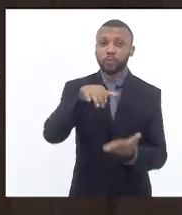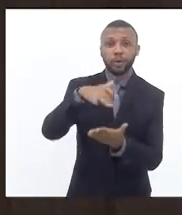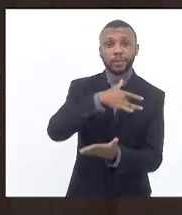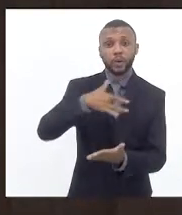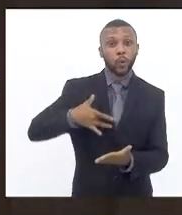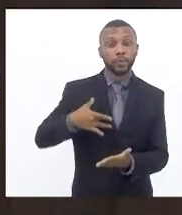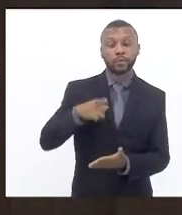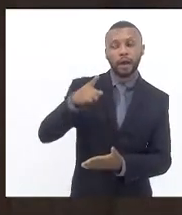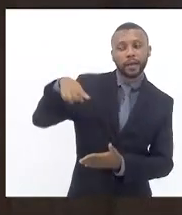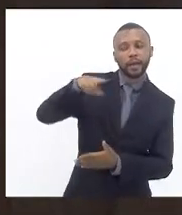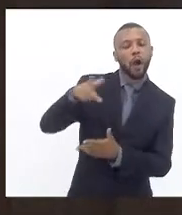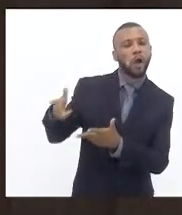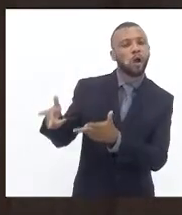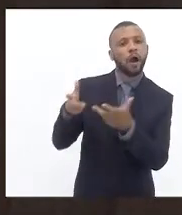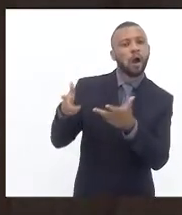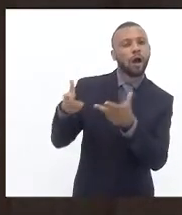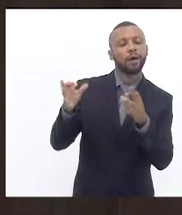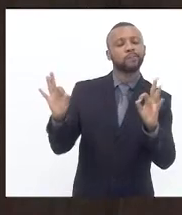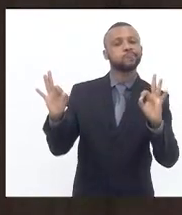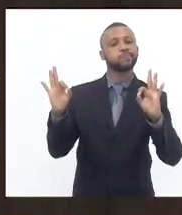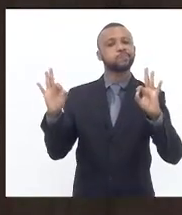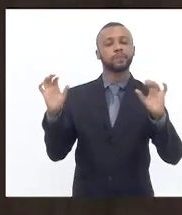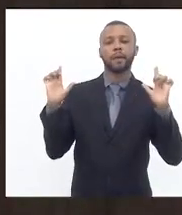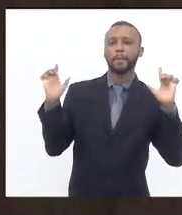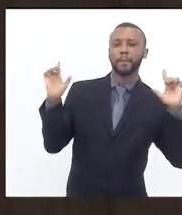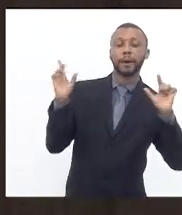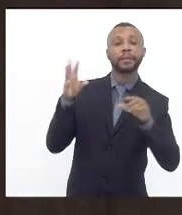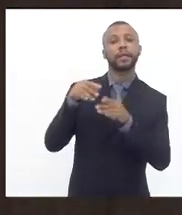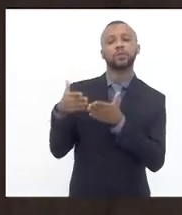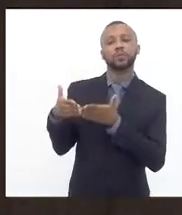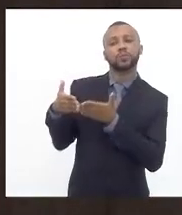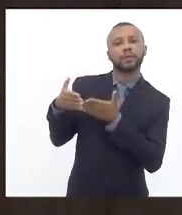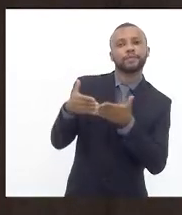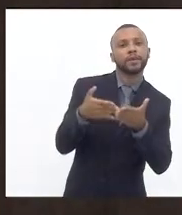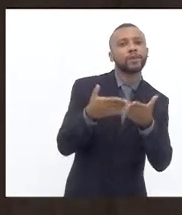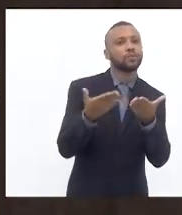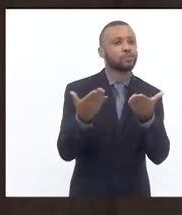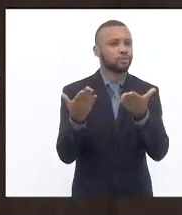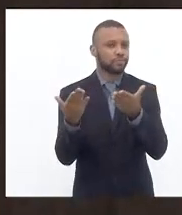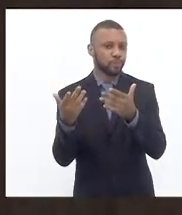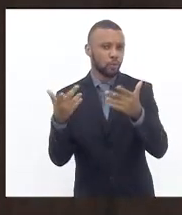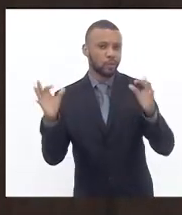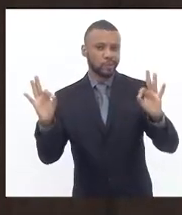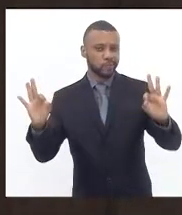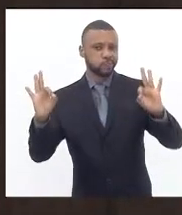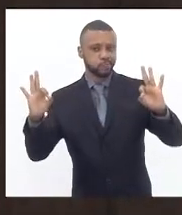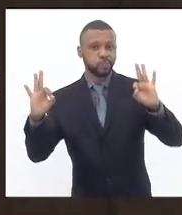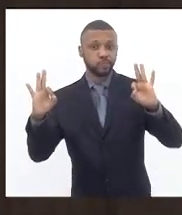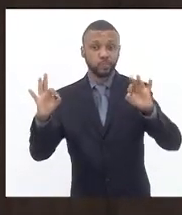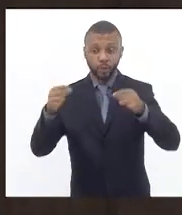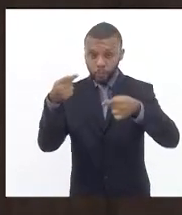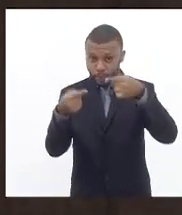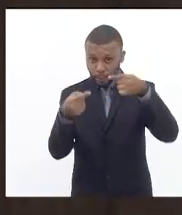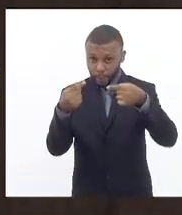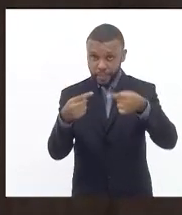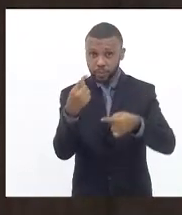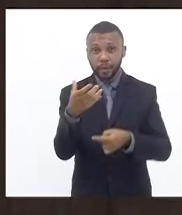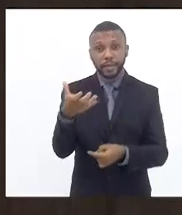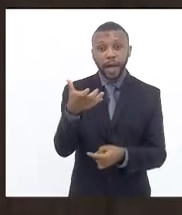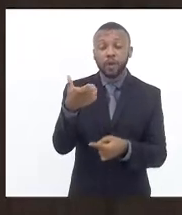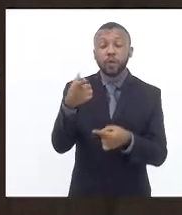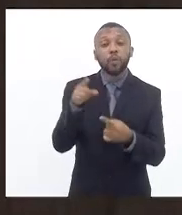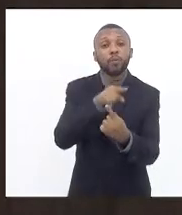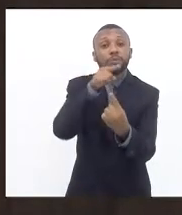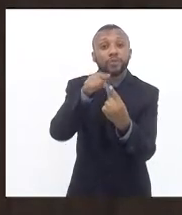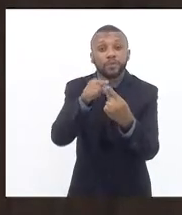aqueles continuo tomando caviar e champanhe nos navios no jatinhos é esse debate que nós queremos fazer a discussão